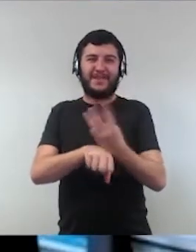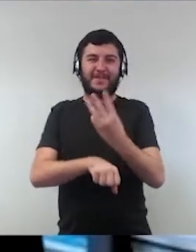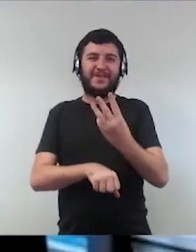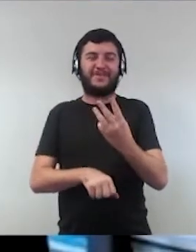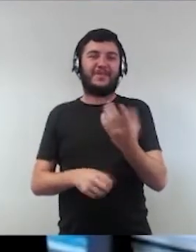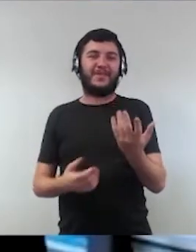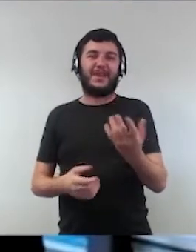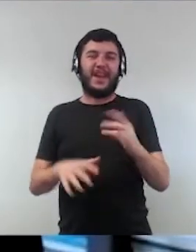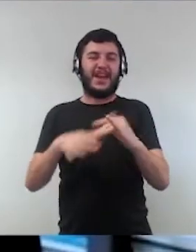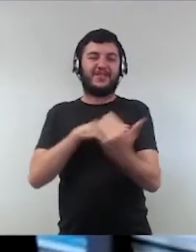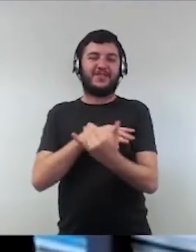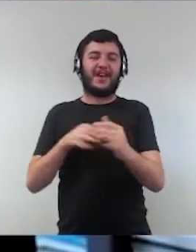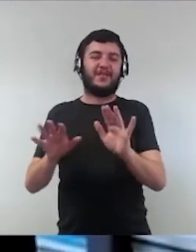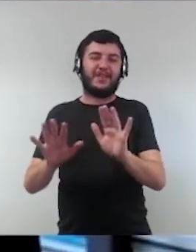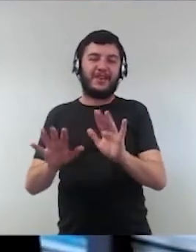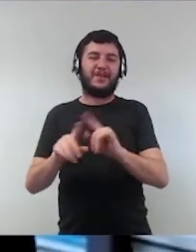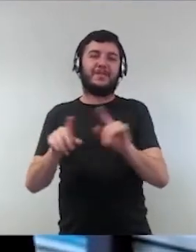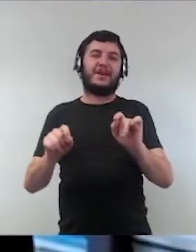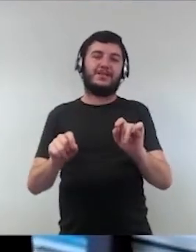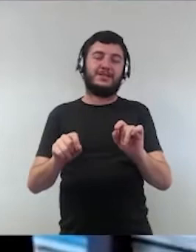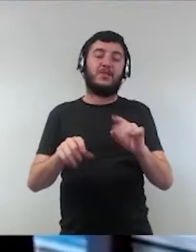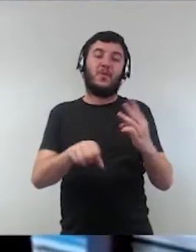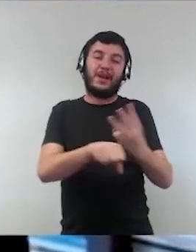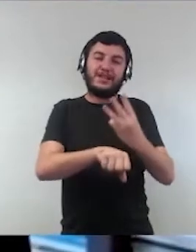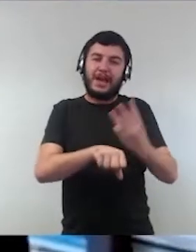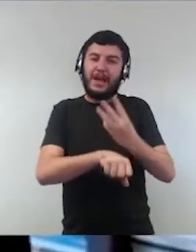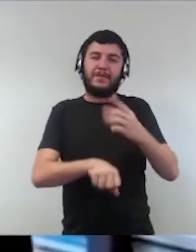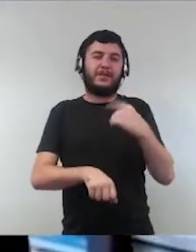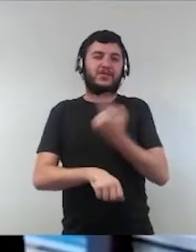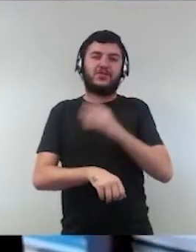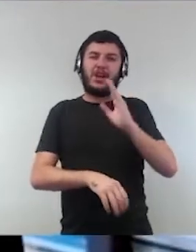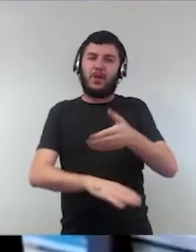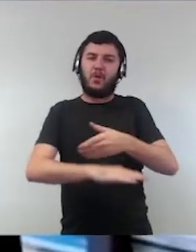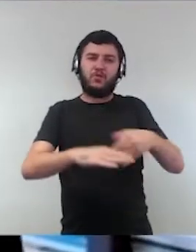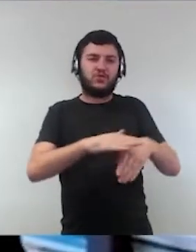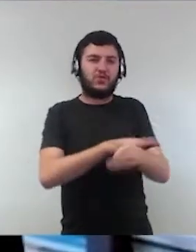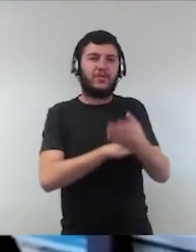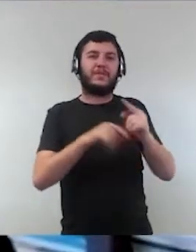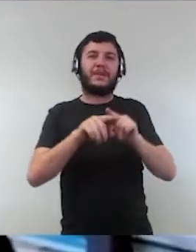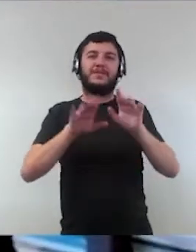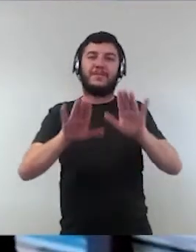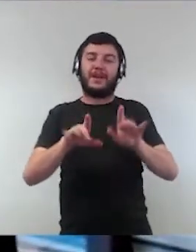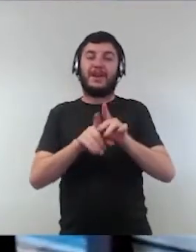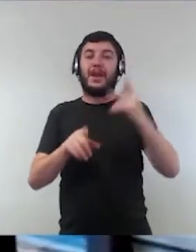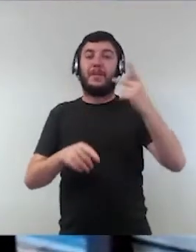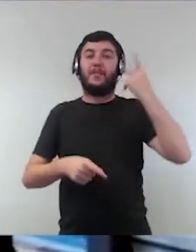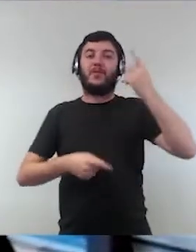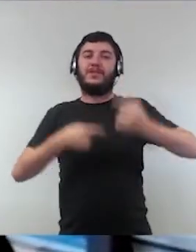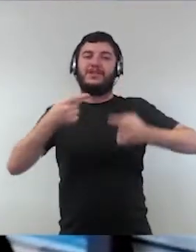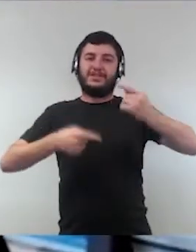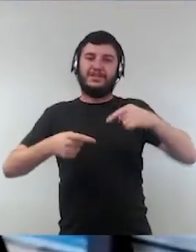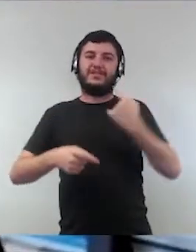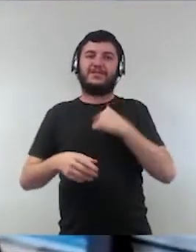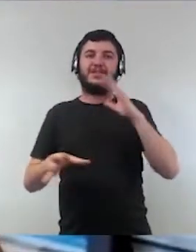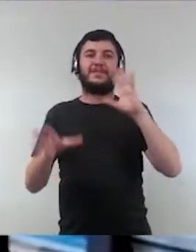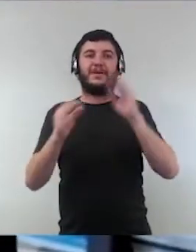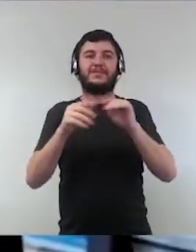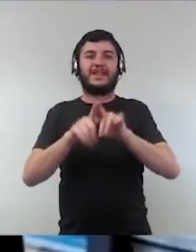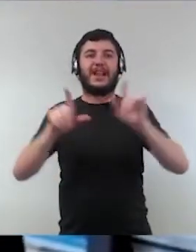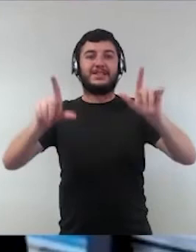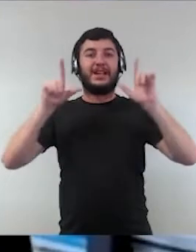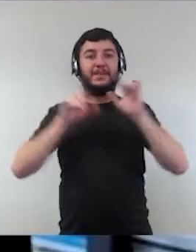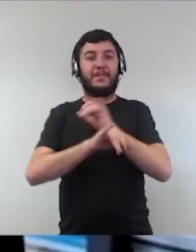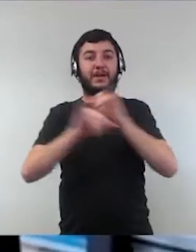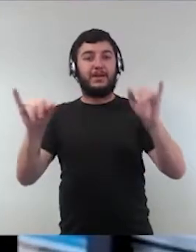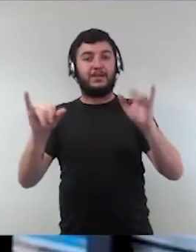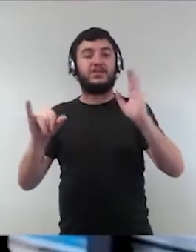usamos isso de maneira muito mais intensa, até nas campanhas políticas, desses meios de comunicação em redes